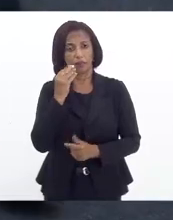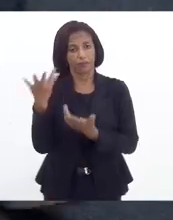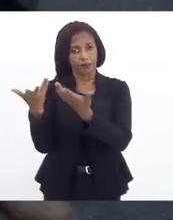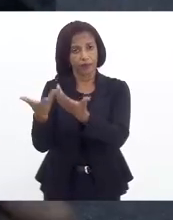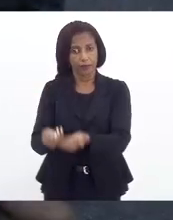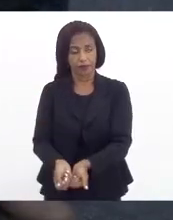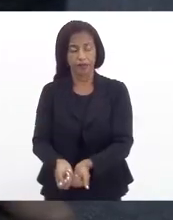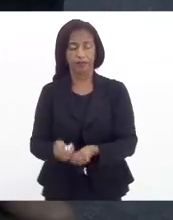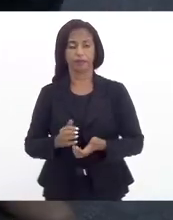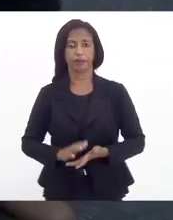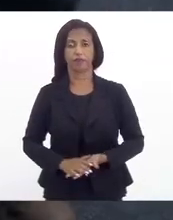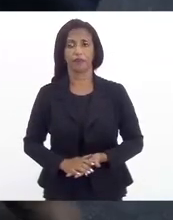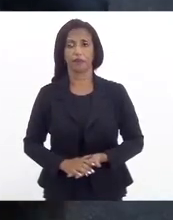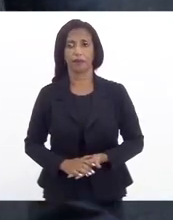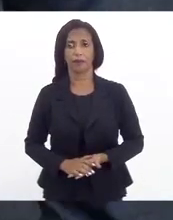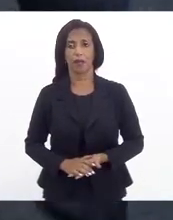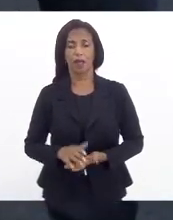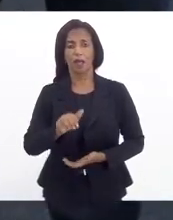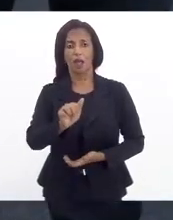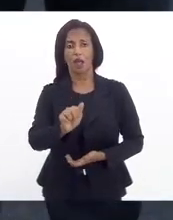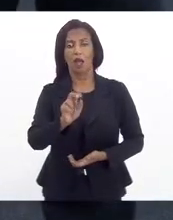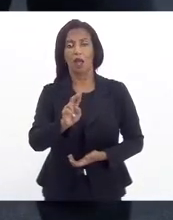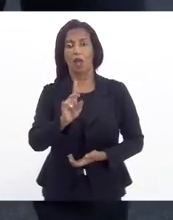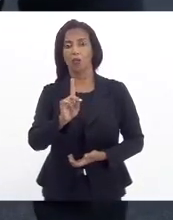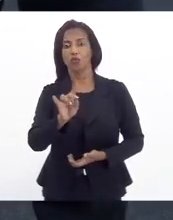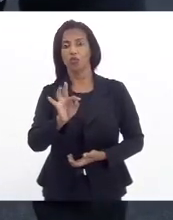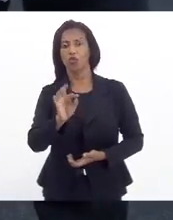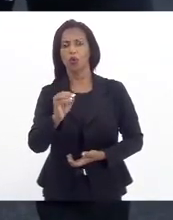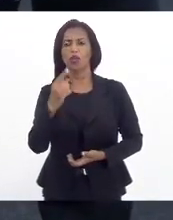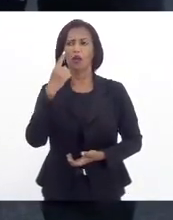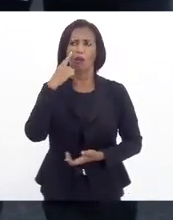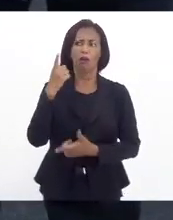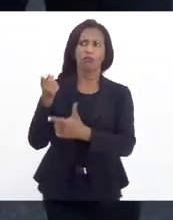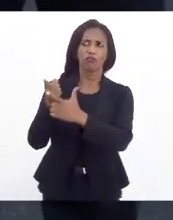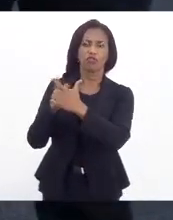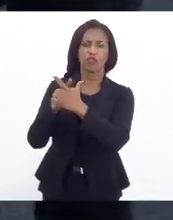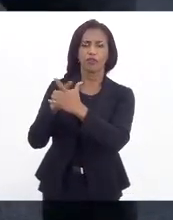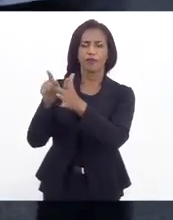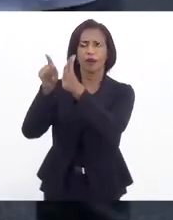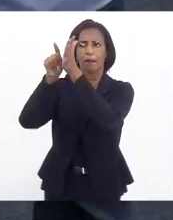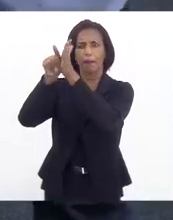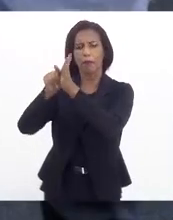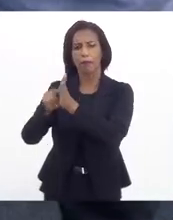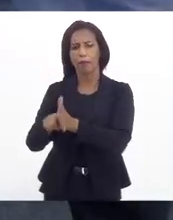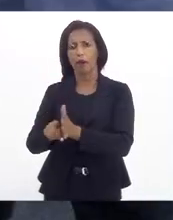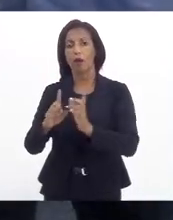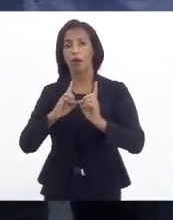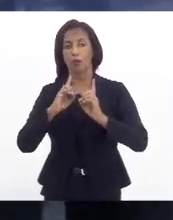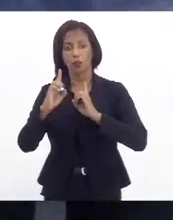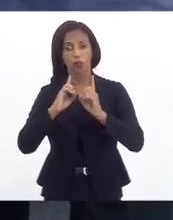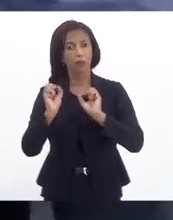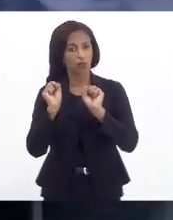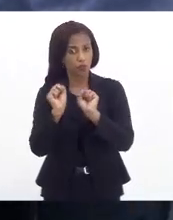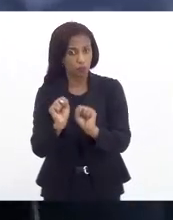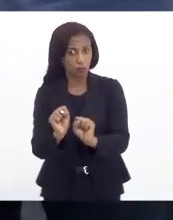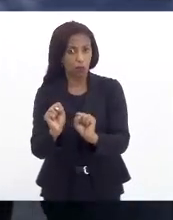consideração é a auditoria da dívida, um debate que pode ser colocado, inclusive,